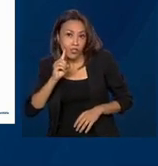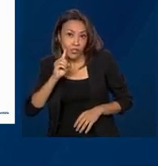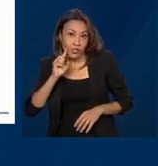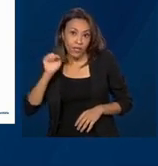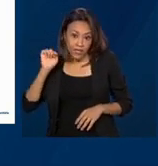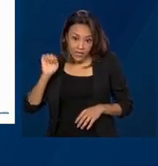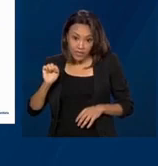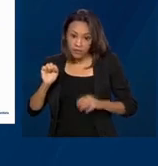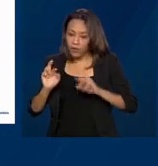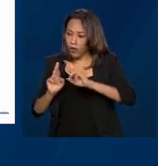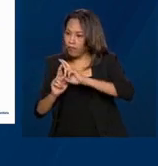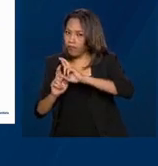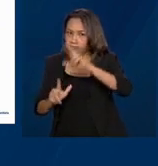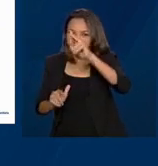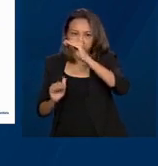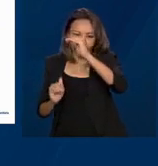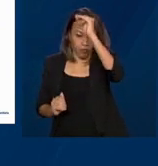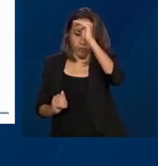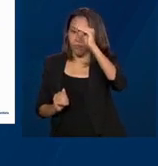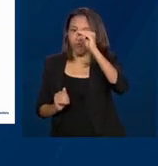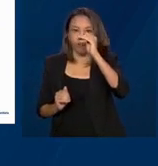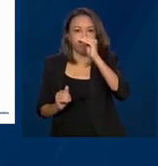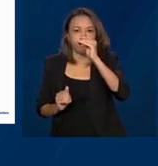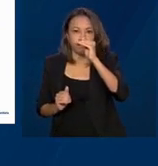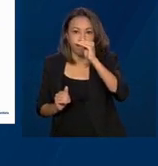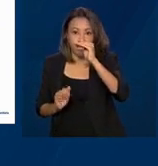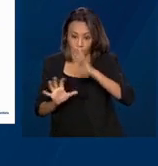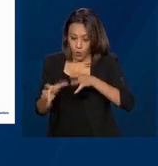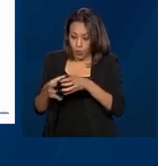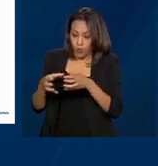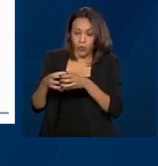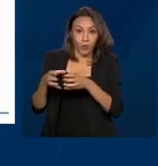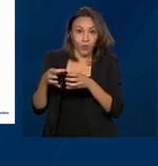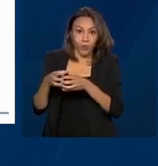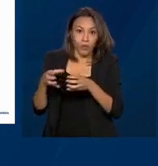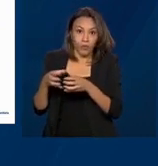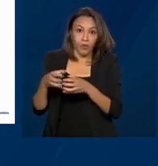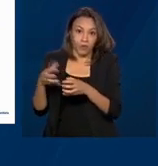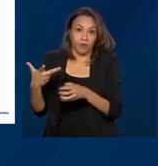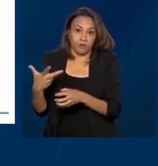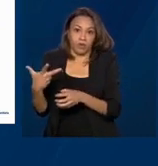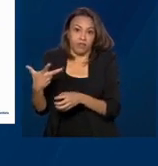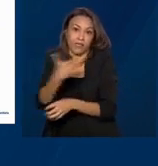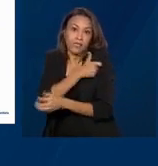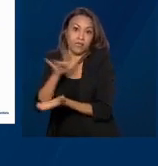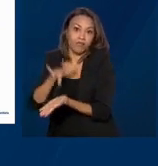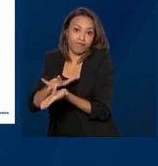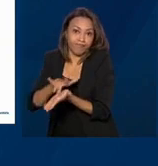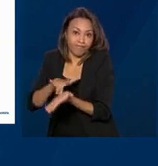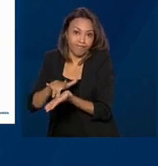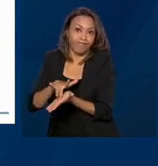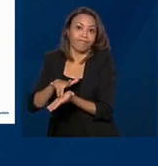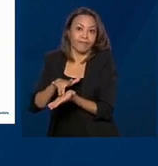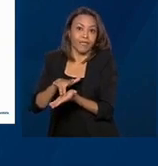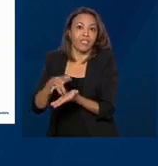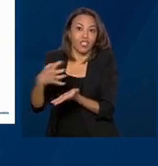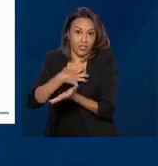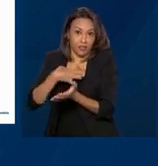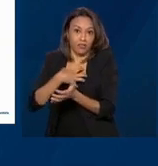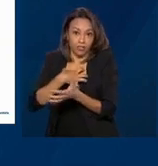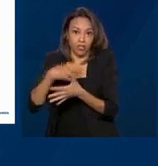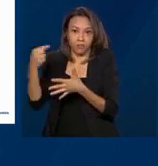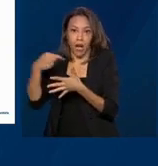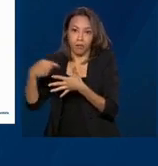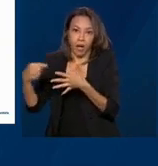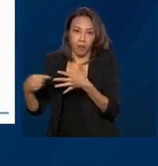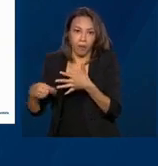já está muito diferente, né? O risco de estar no grupo placebo é muito maior, o risco de estar sintomático, né,